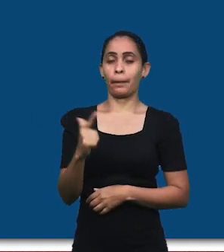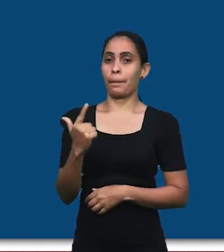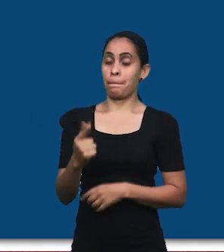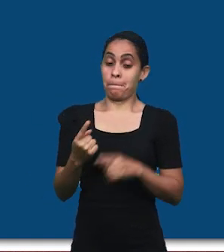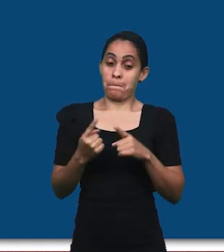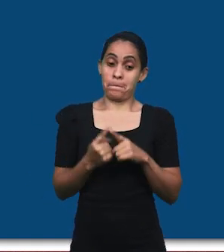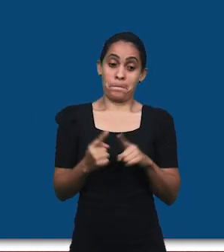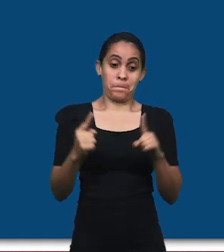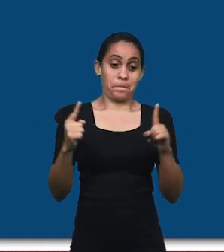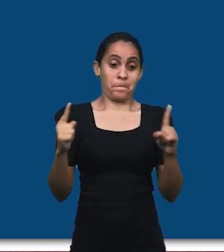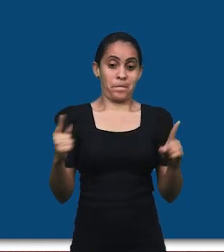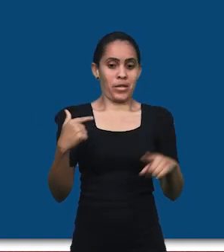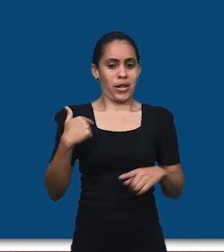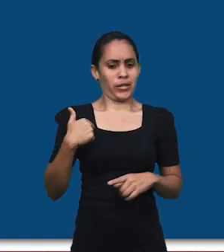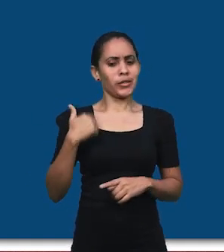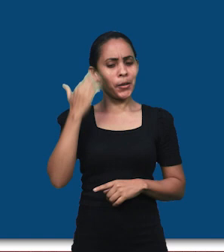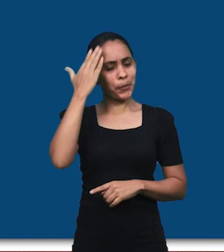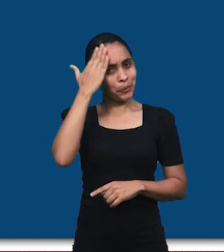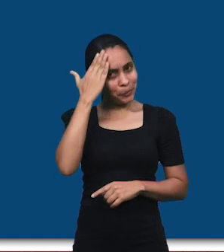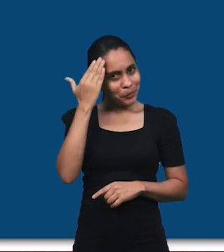temor não há,